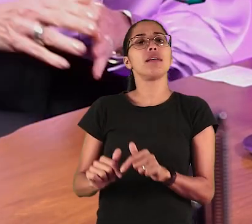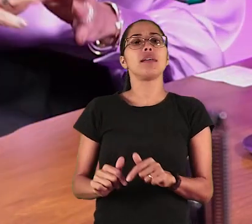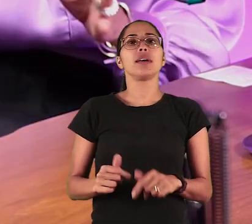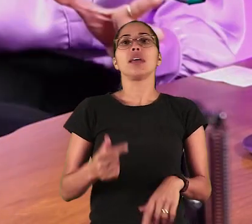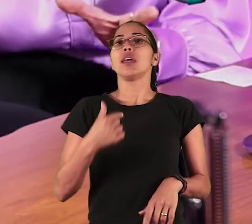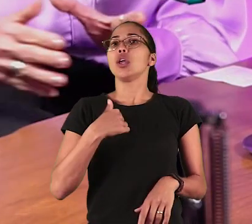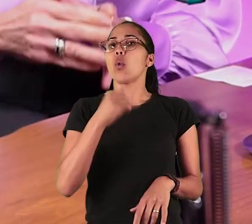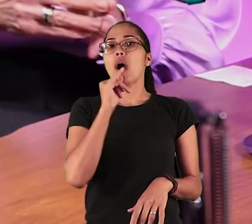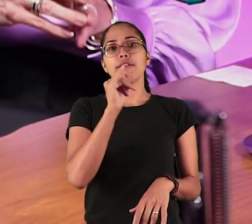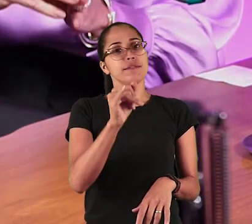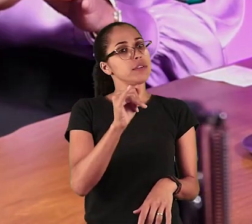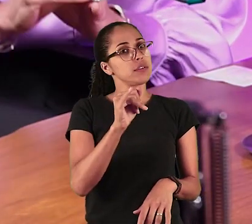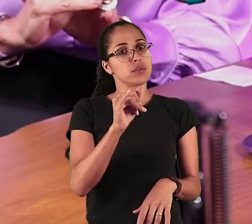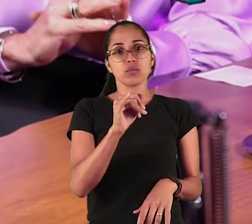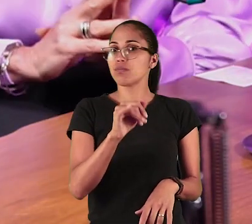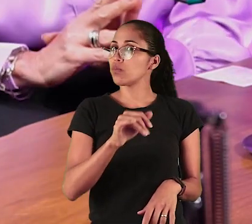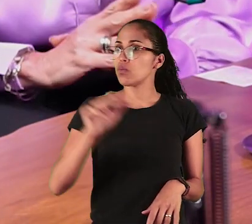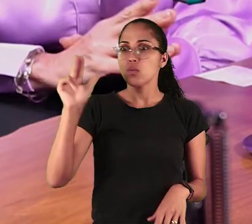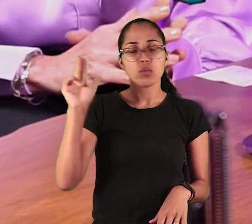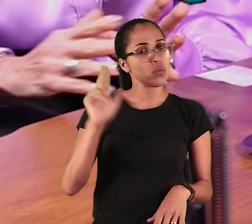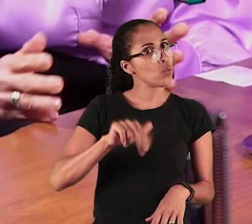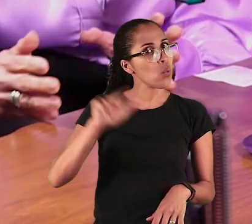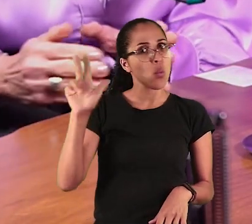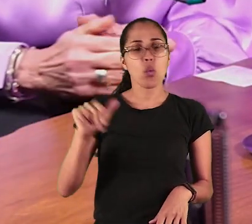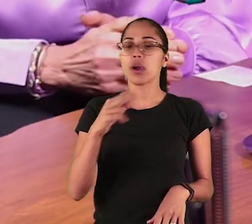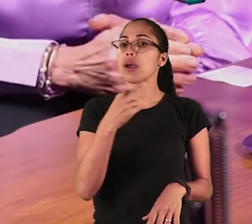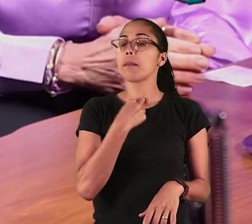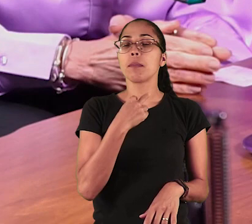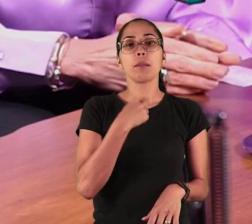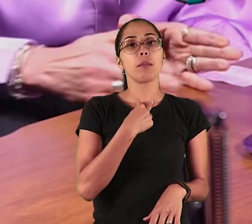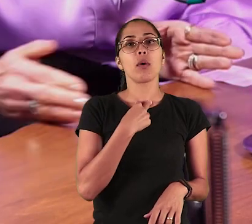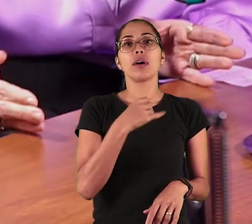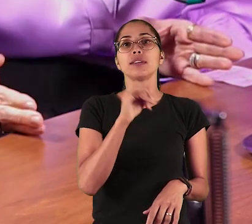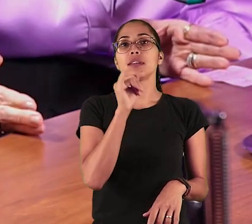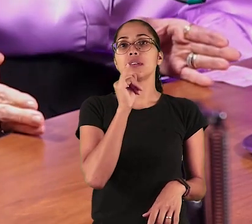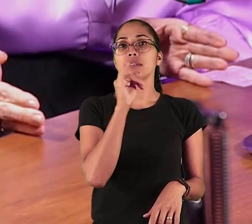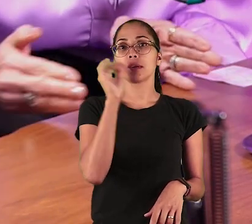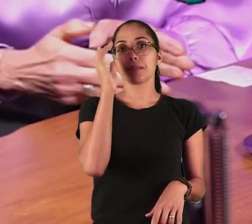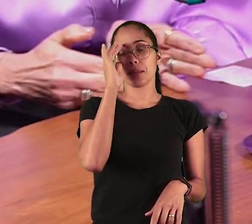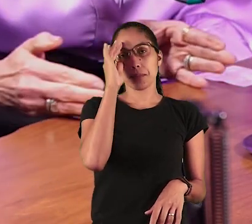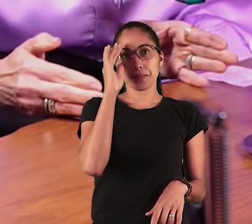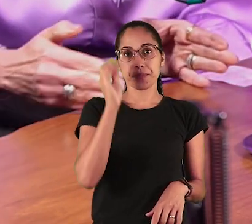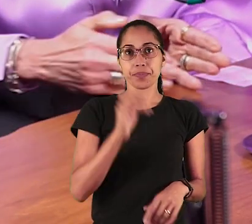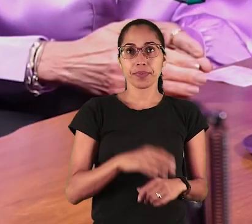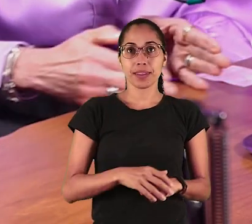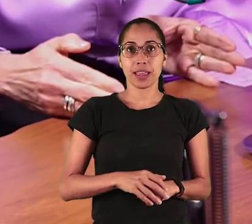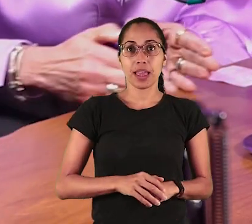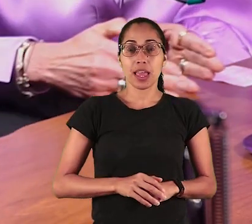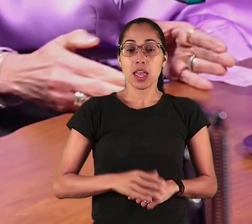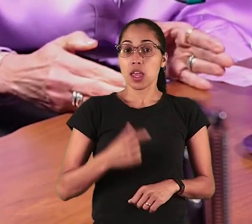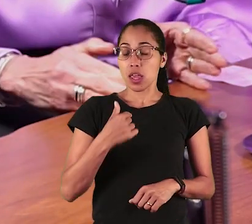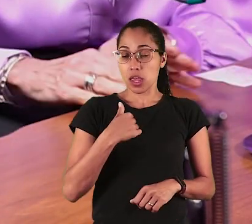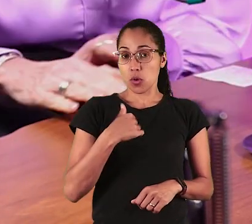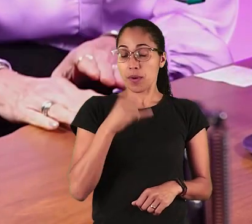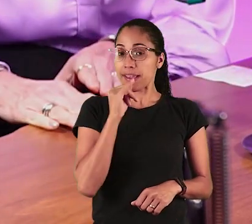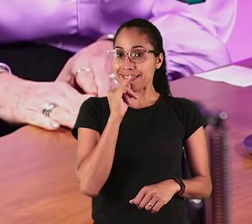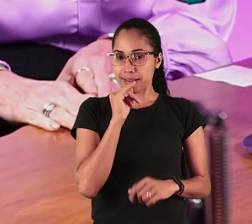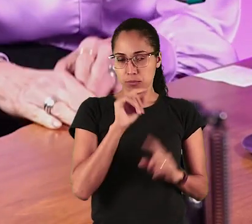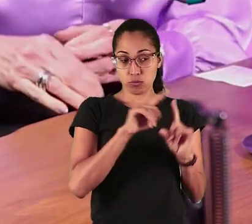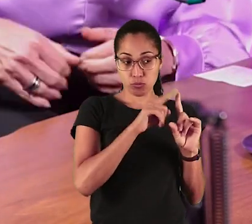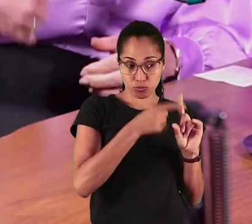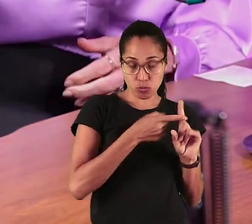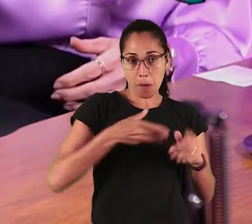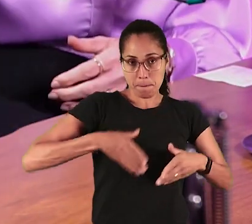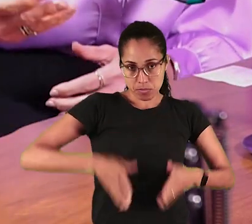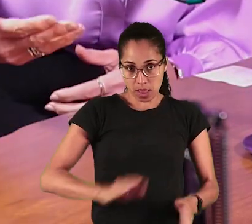uma coisa que eu não recomendo obviamente hoje em dia seria impensável mas eu praticamente não tirei licença maternidade nos dois primeiros vinhos no terceiro não